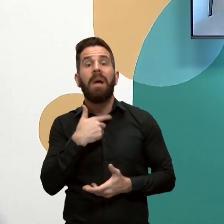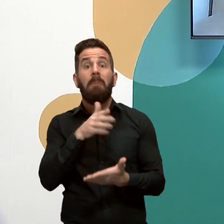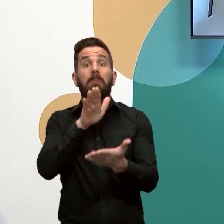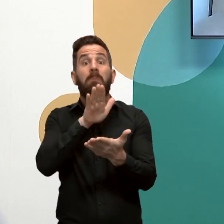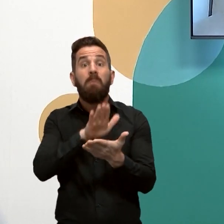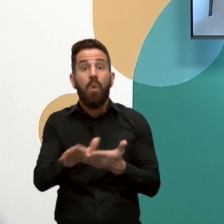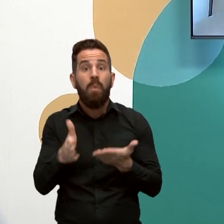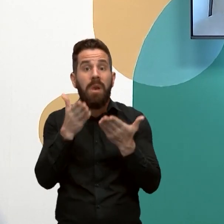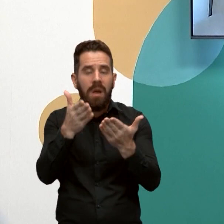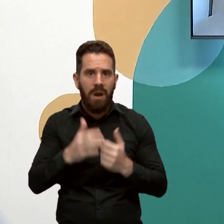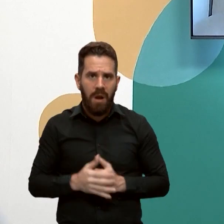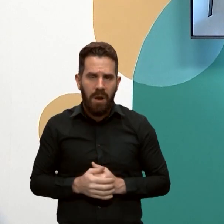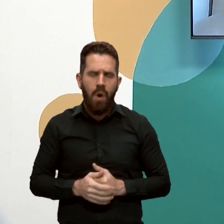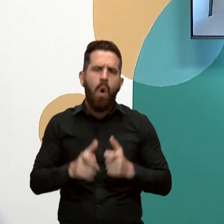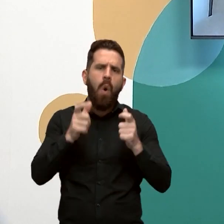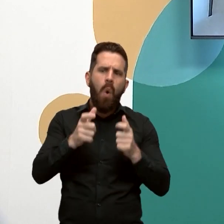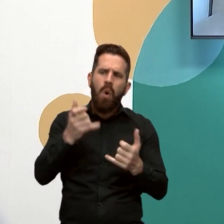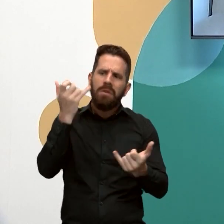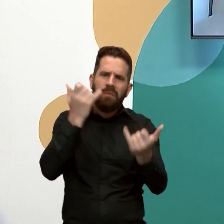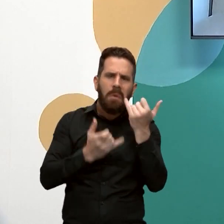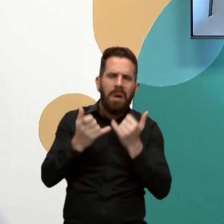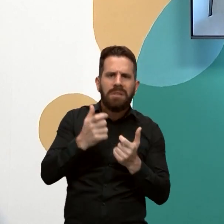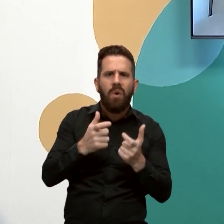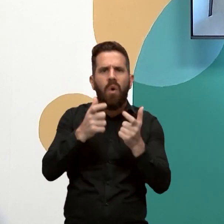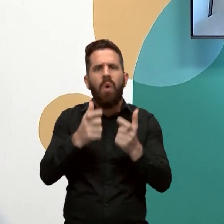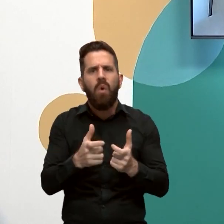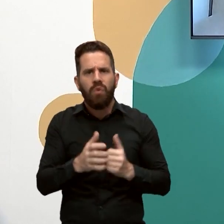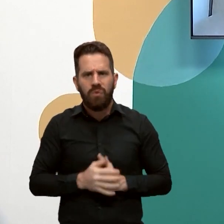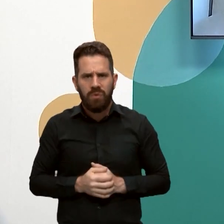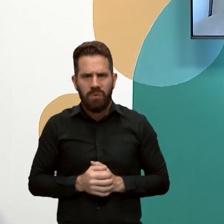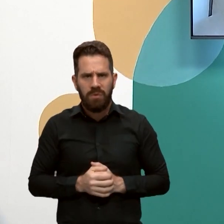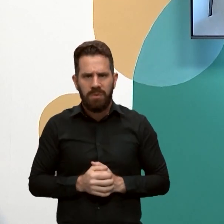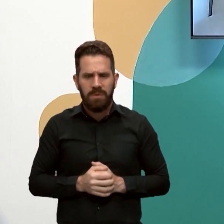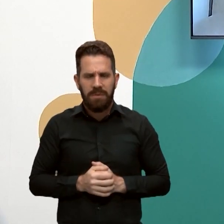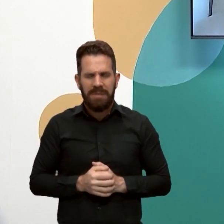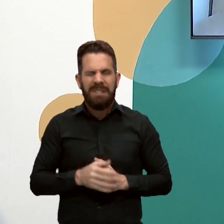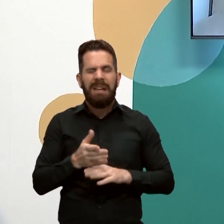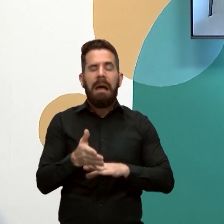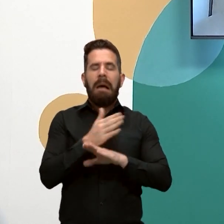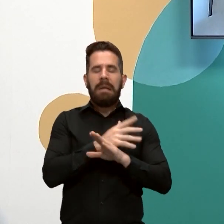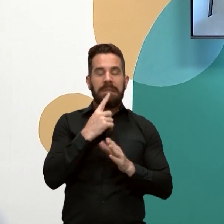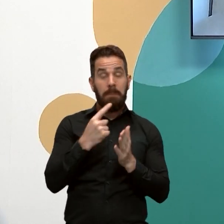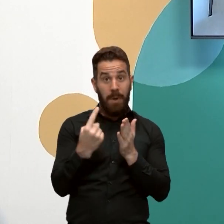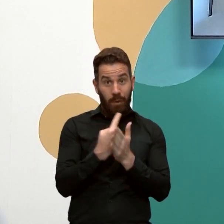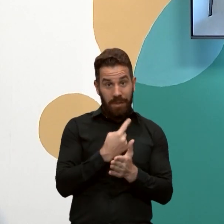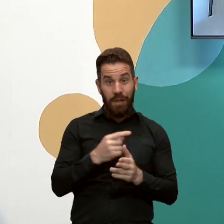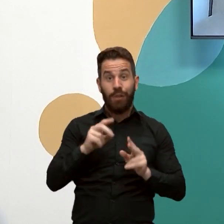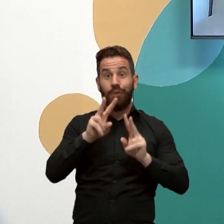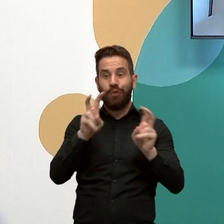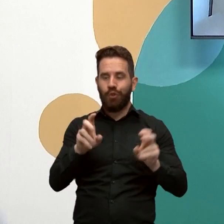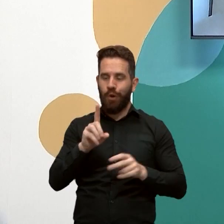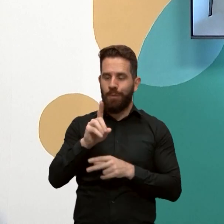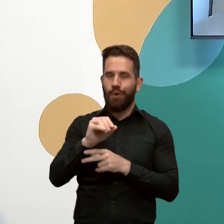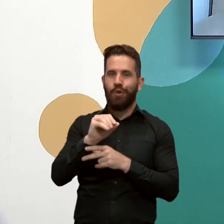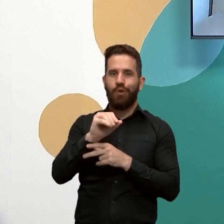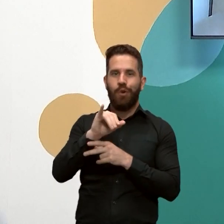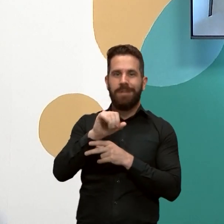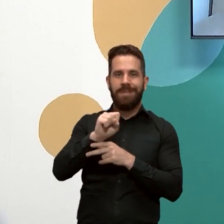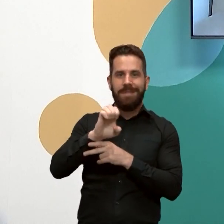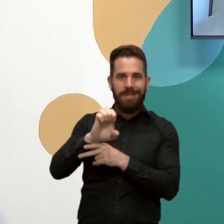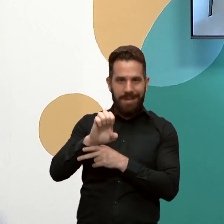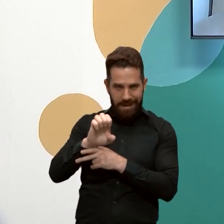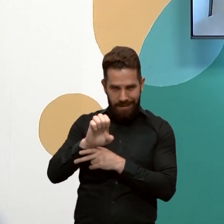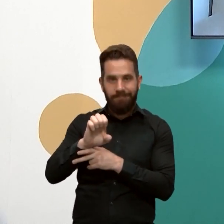revista. Onde tem acesso a esse material? Você tinha perguntado sobre os dossiês, né? Não respondi. Nós temos um fluxo